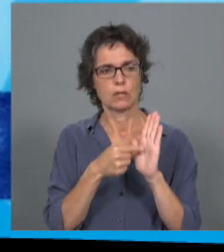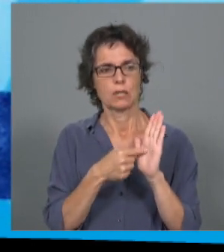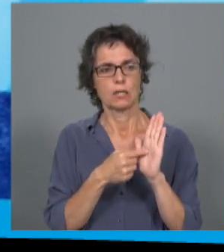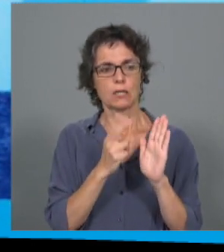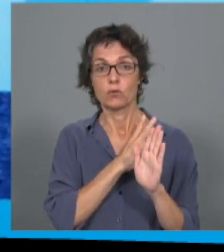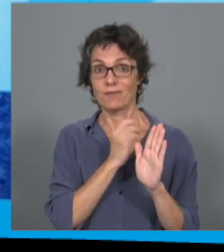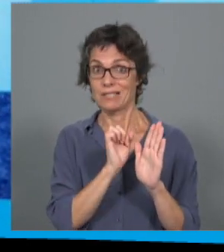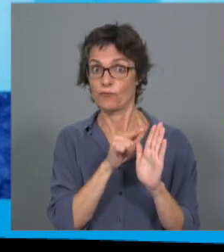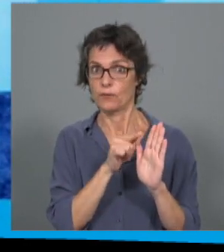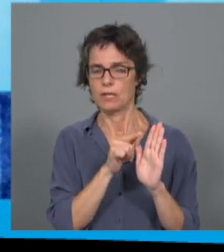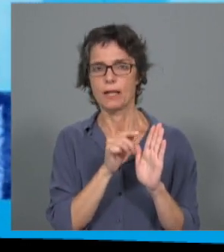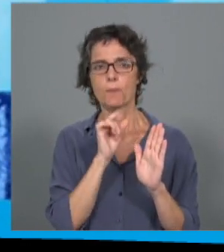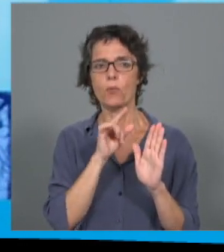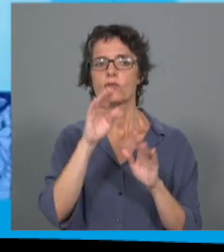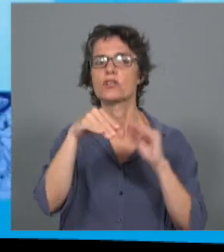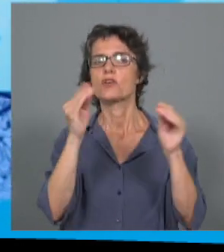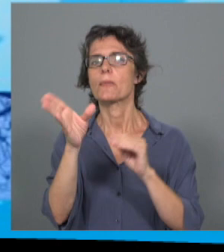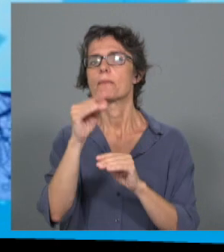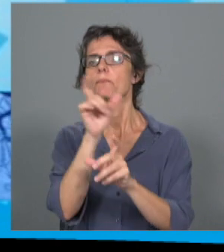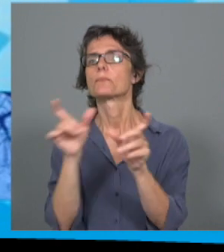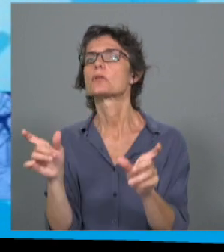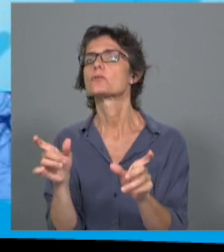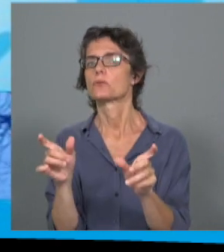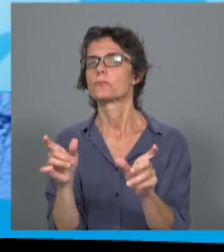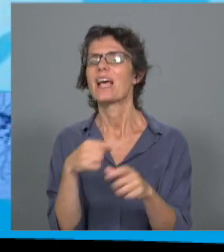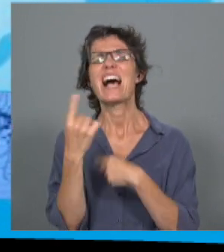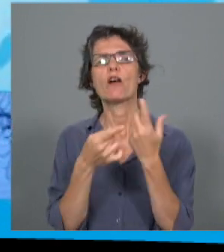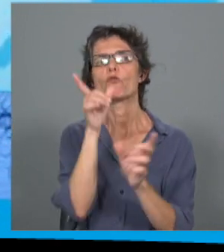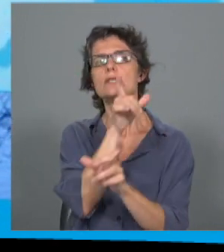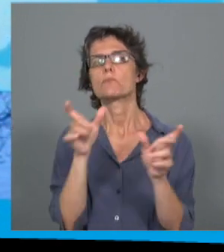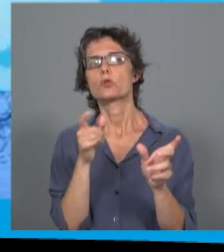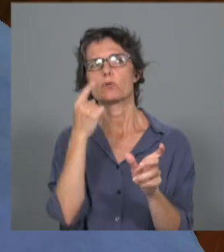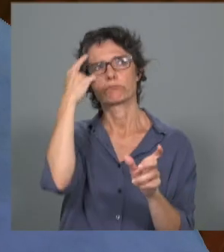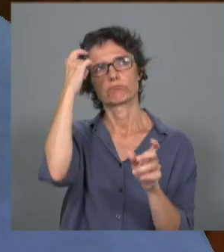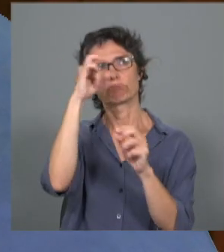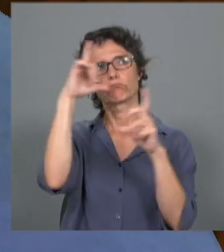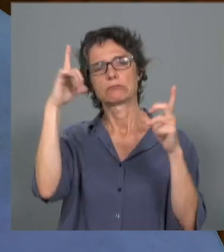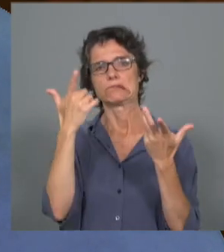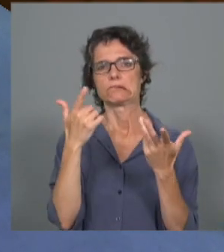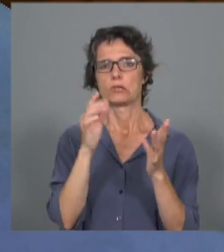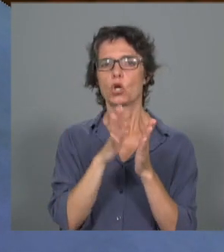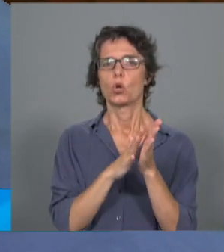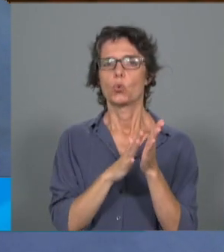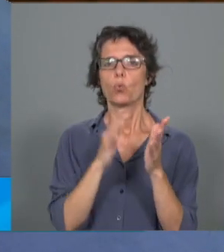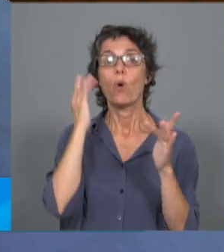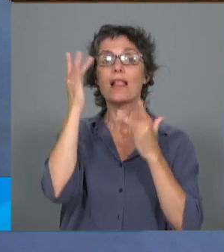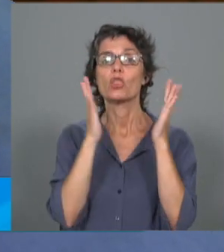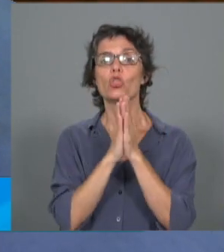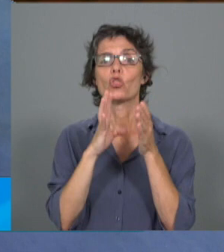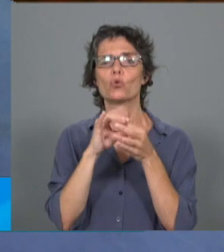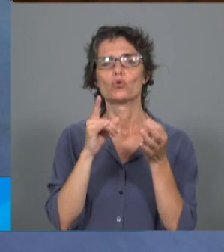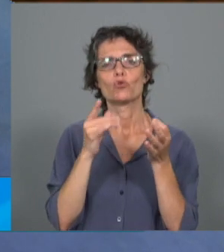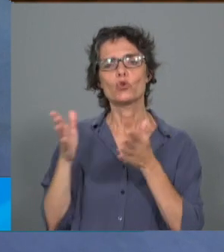apelativo para quem não olha a teologia apenas como um caminho obrigatório para o sacerdócio, mas seria